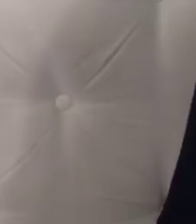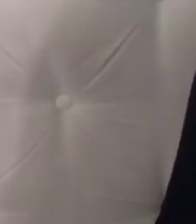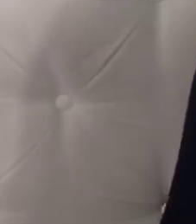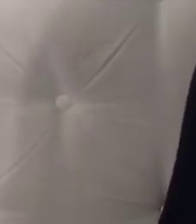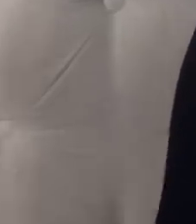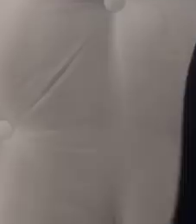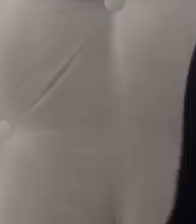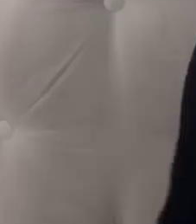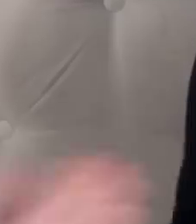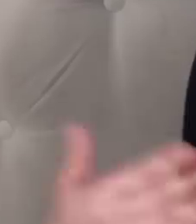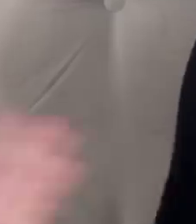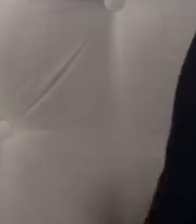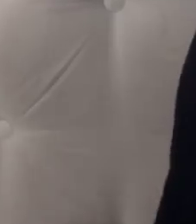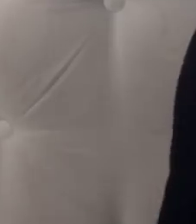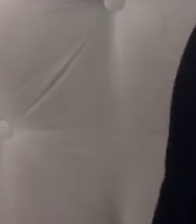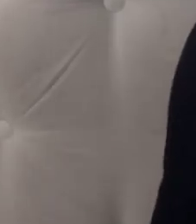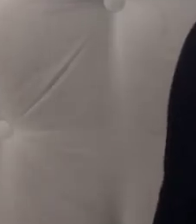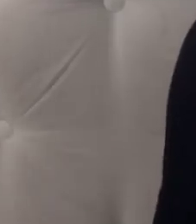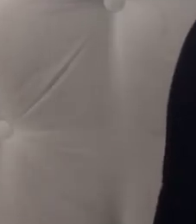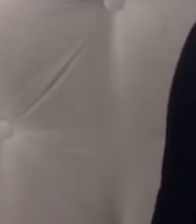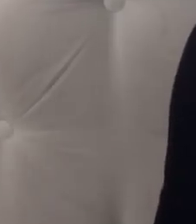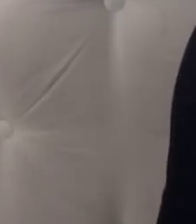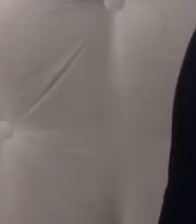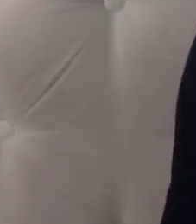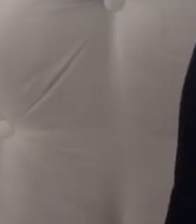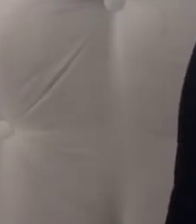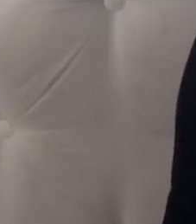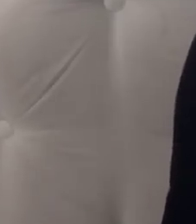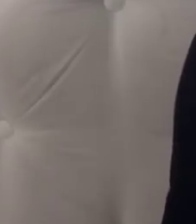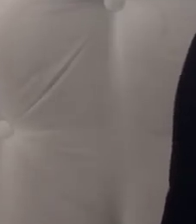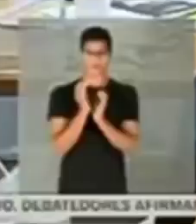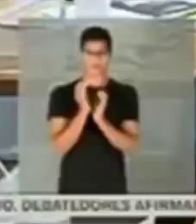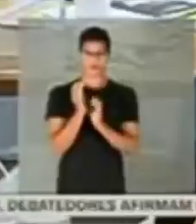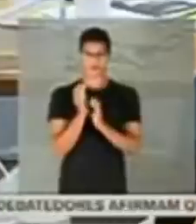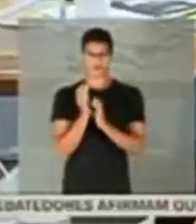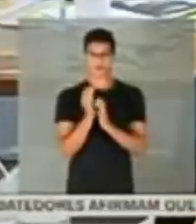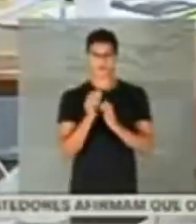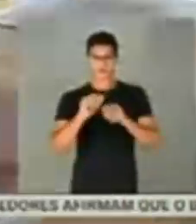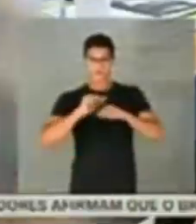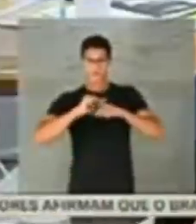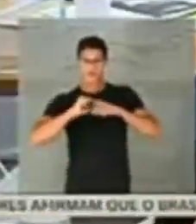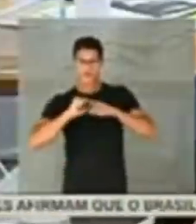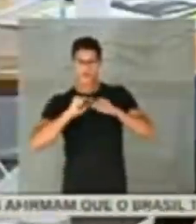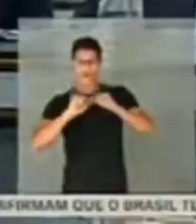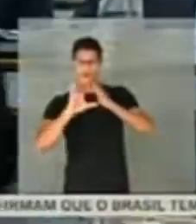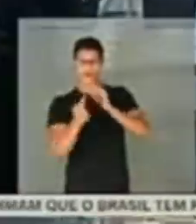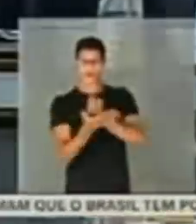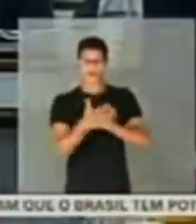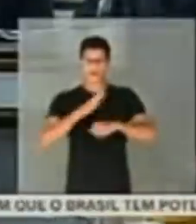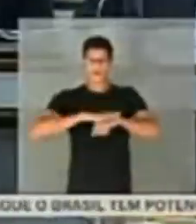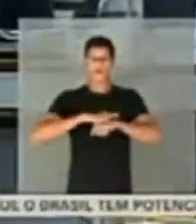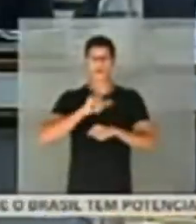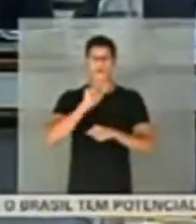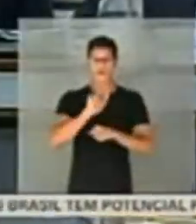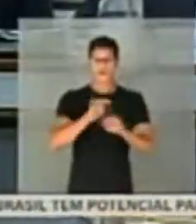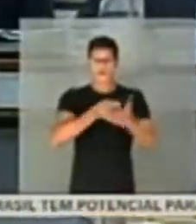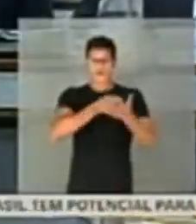lá do Amazonas. Então, eu não entendi o xilique do Omar, porque... Então, faz com que